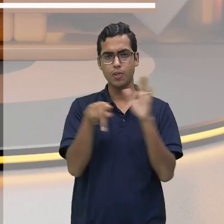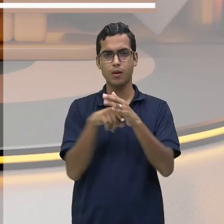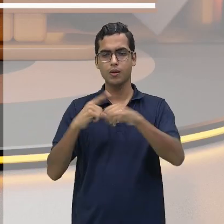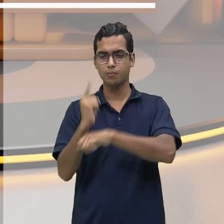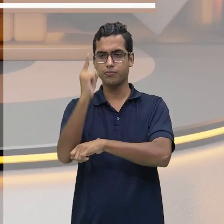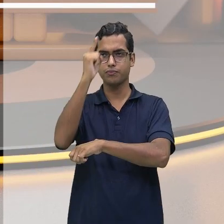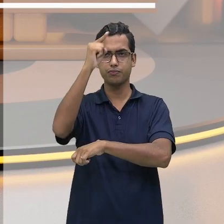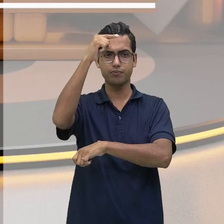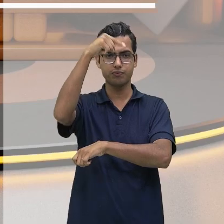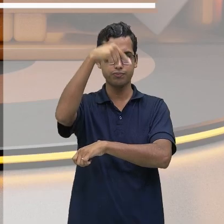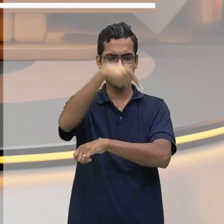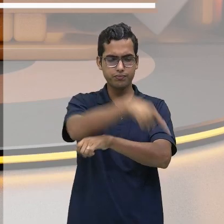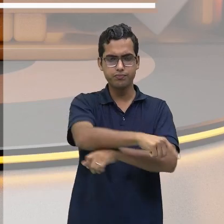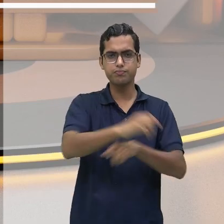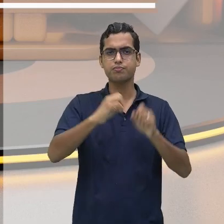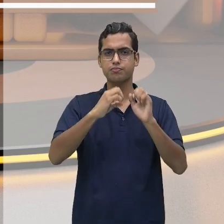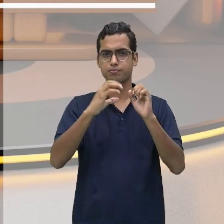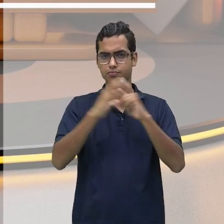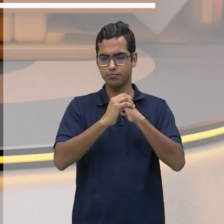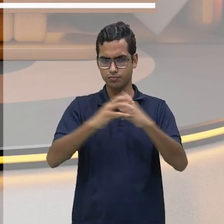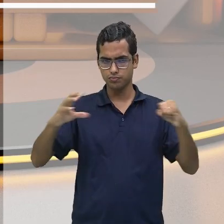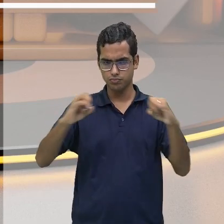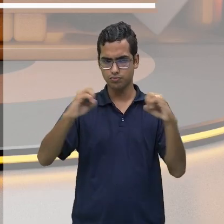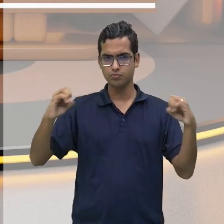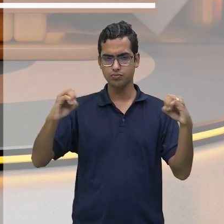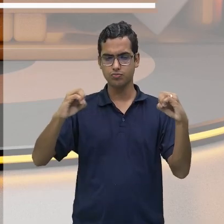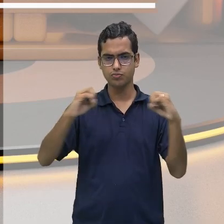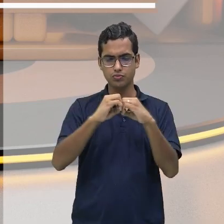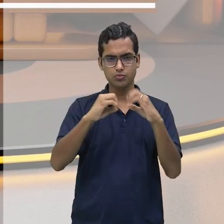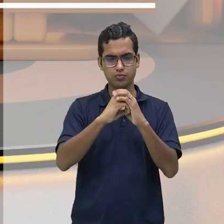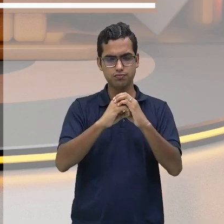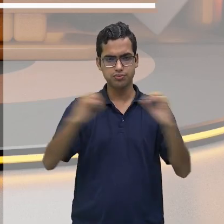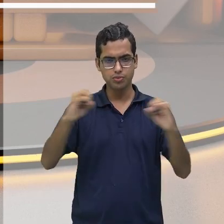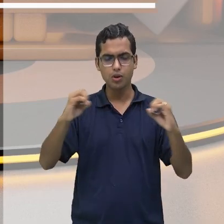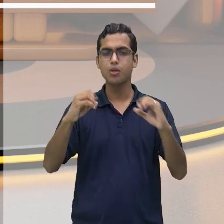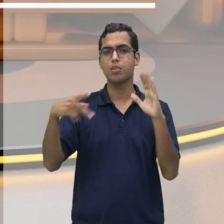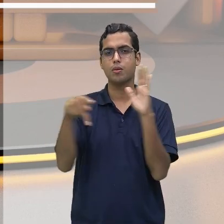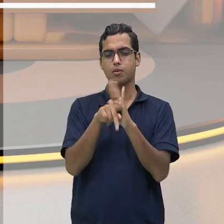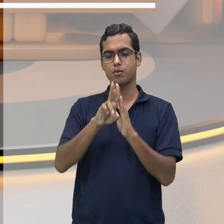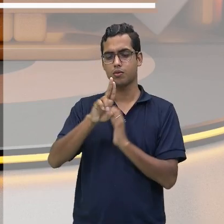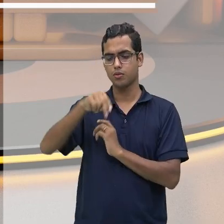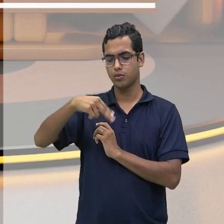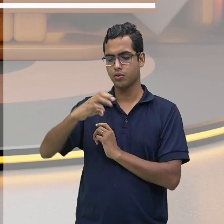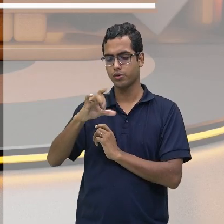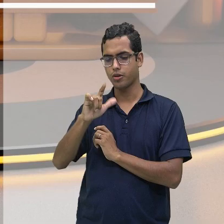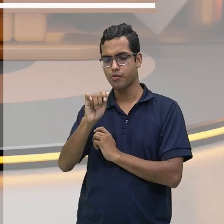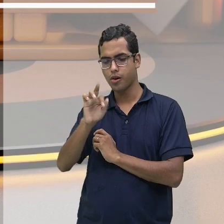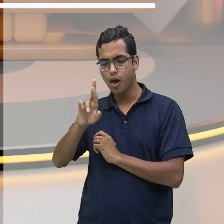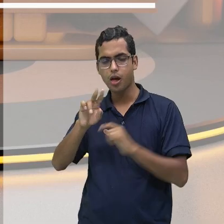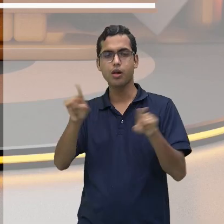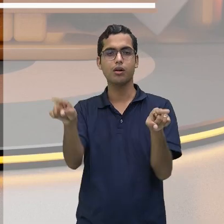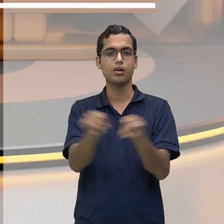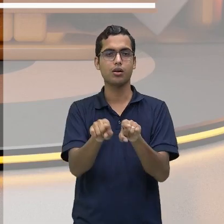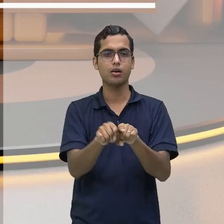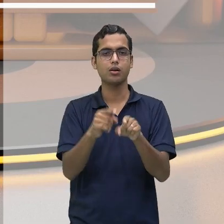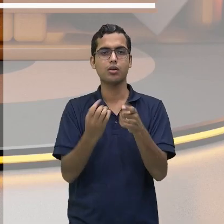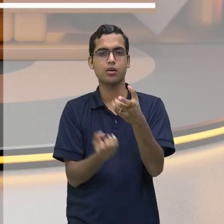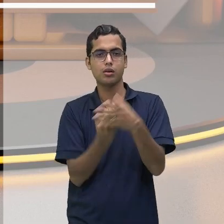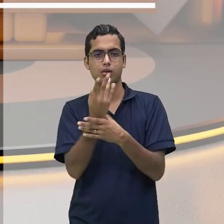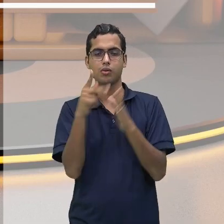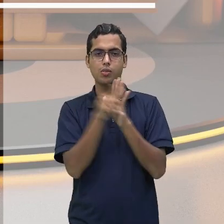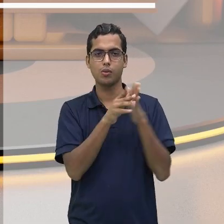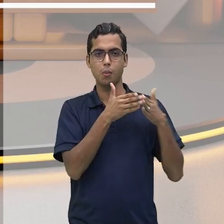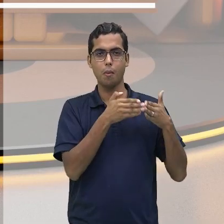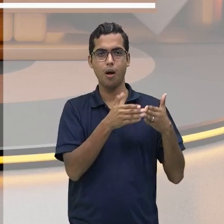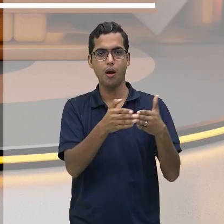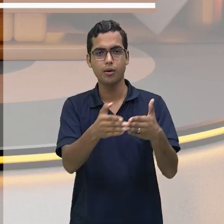ali de frotas, né, que acabaram surgindo com o desenvolvimento aí da União Soviética. Porém, né, a extinta